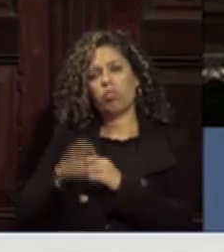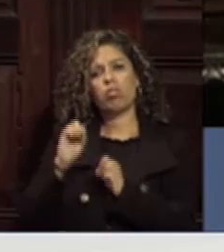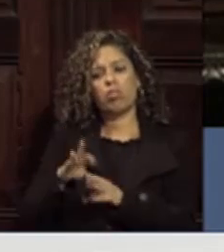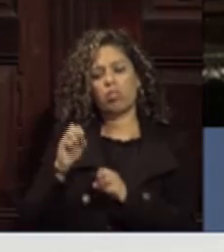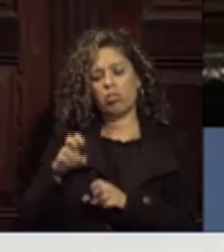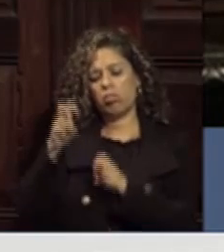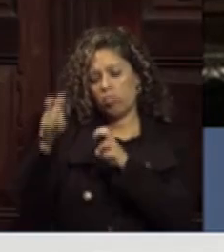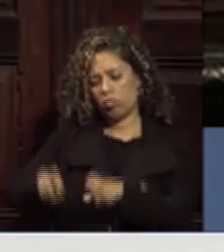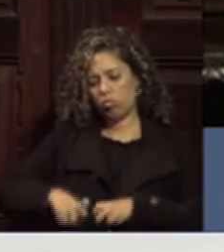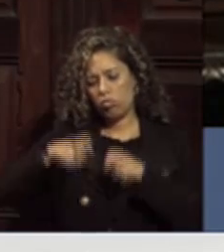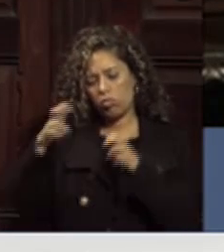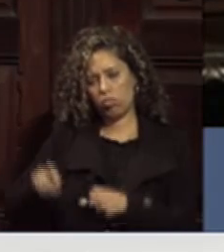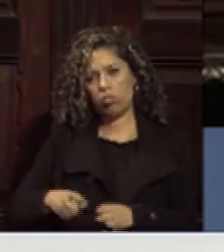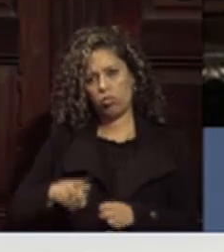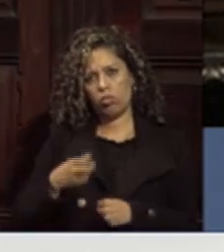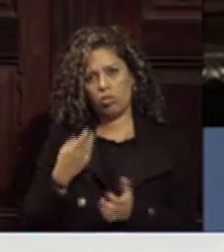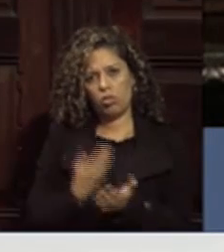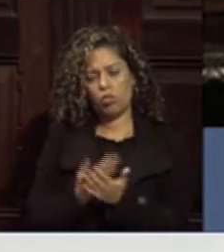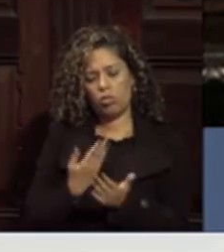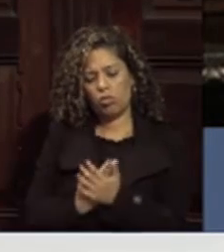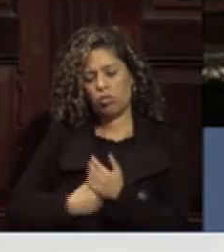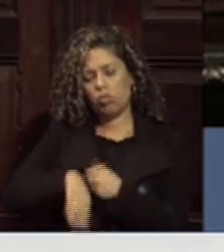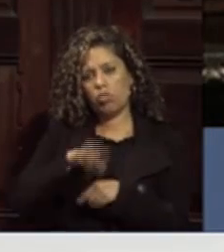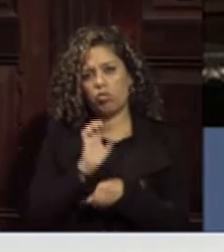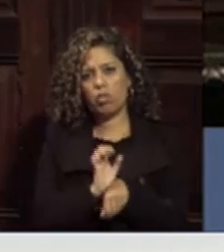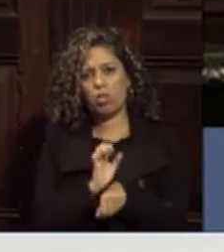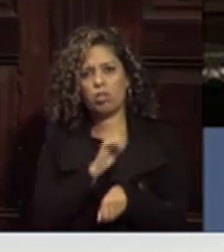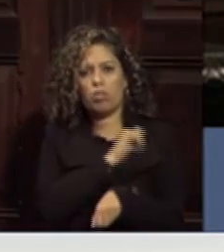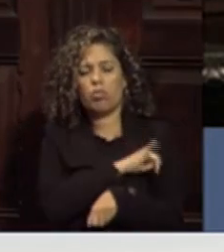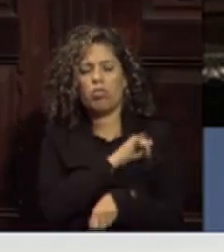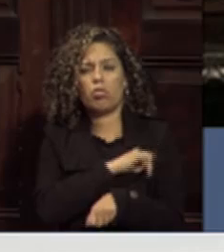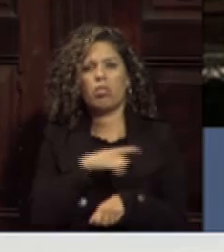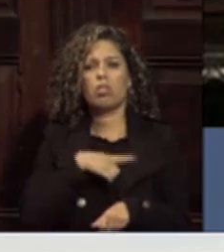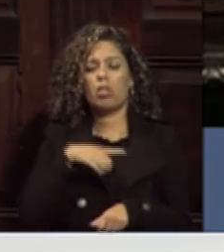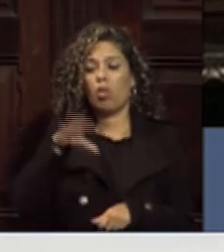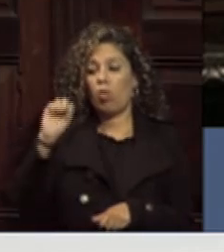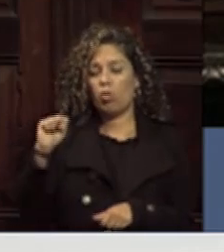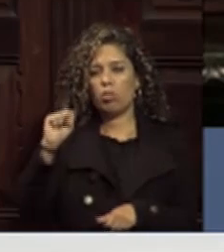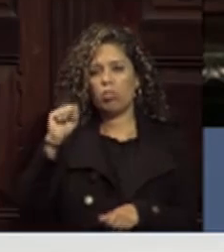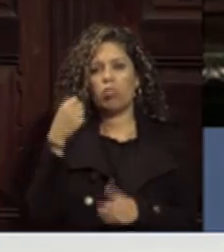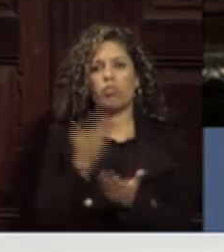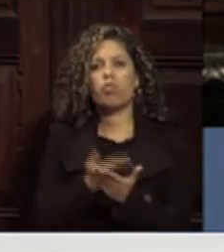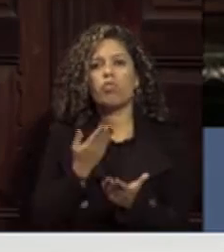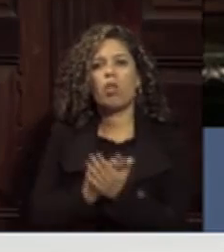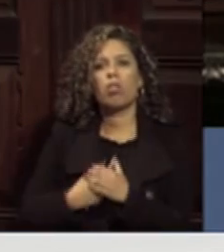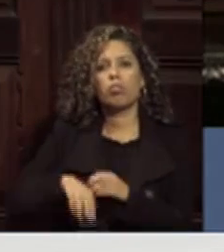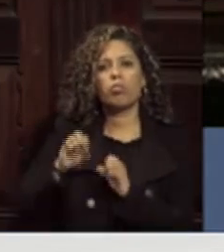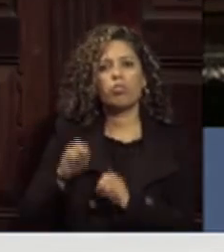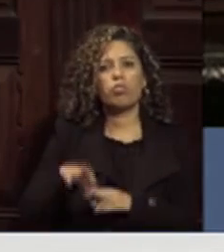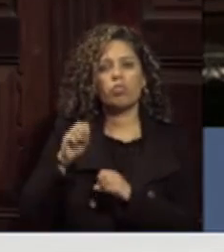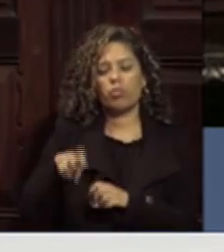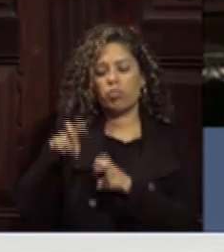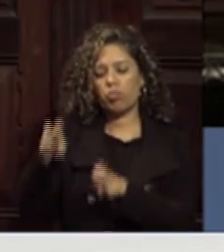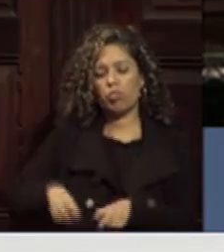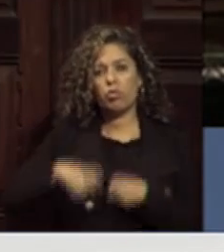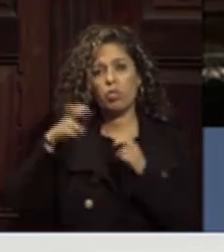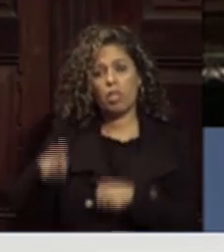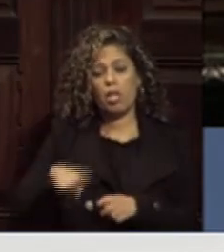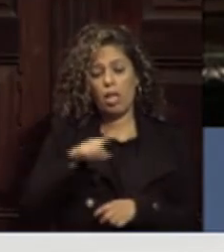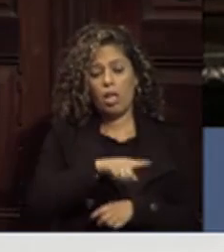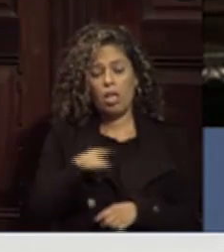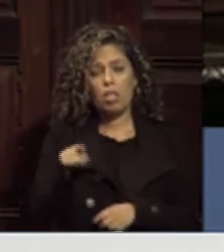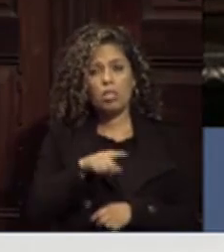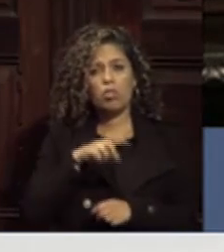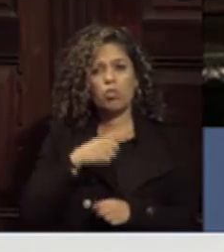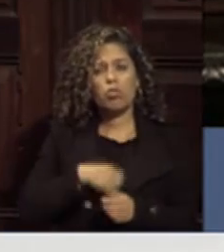Estado tem 8 escolas agrícolas sucumbindo por uma falta de política pública, por uma falta